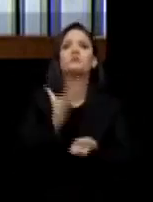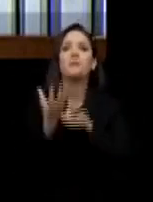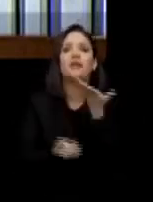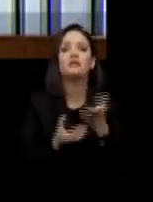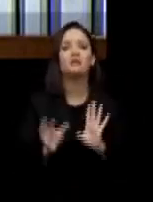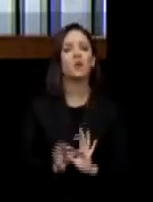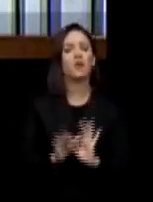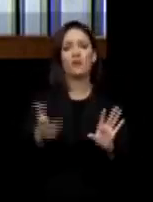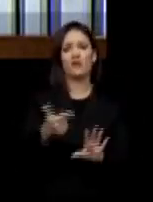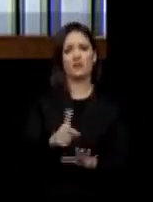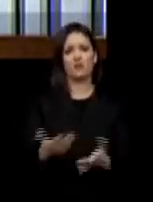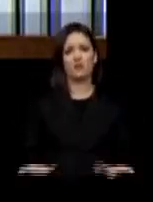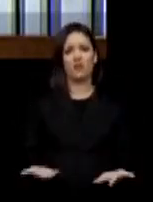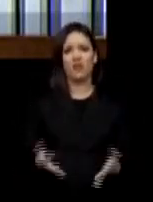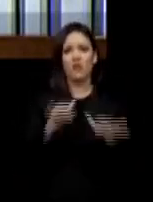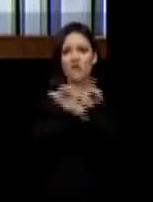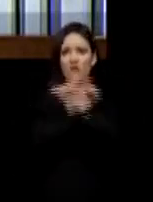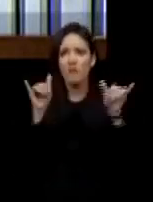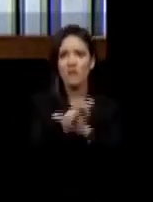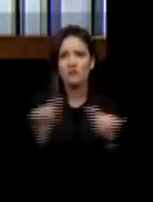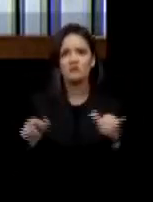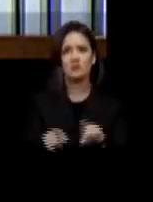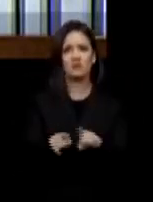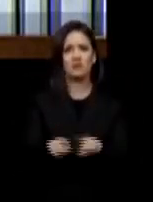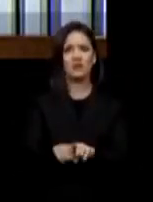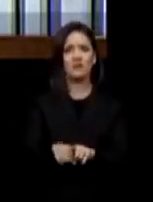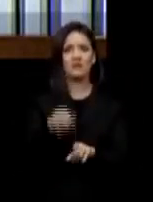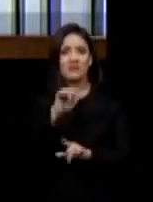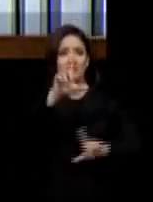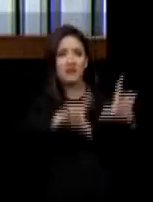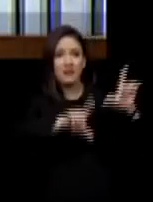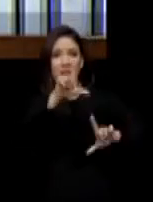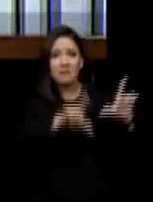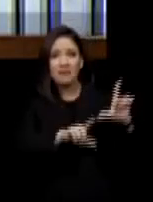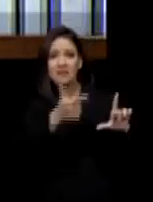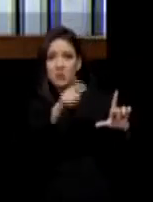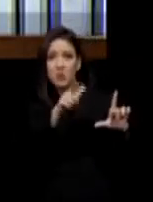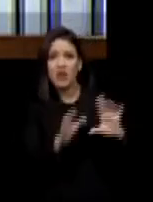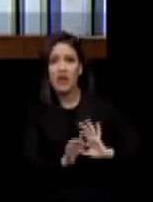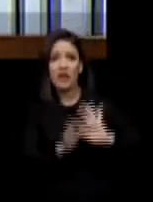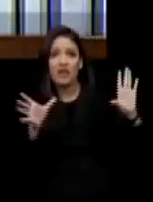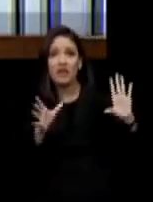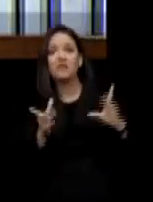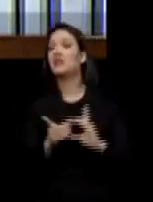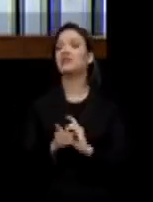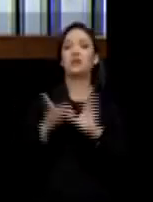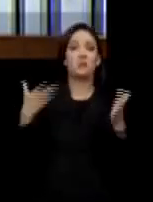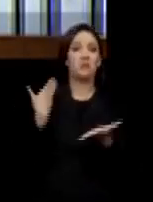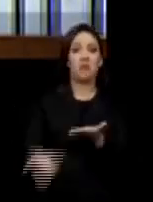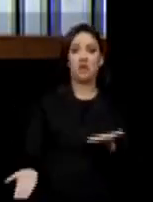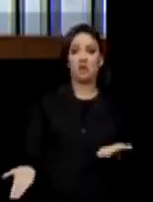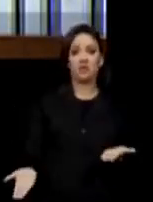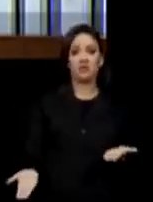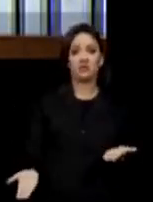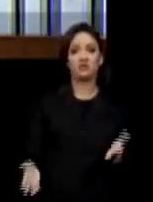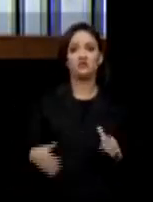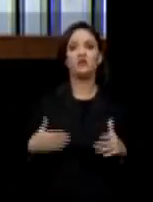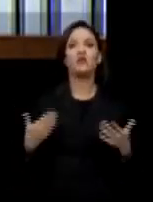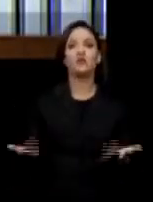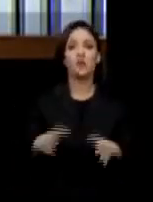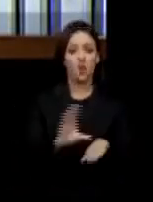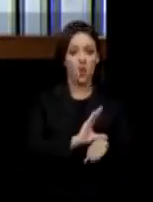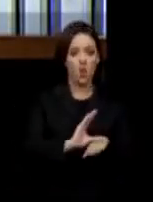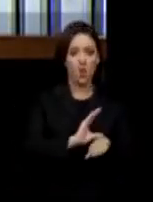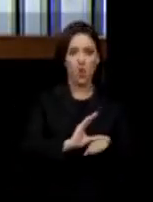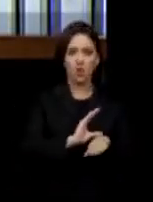de informação. Sem imprensa livre, não há democracia. Desde a